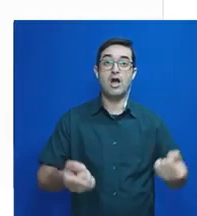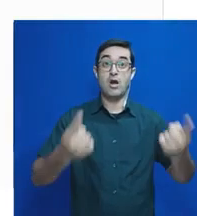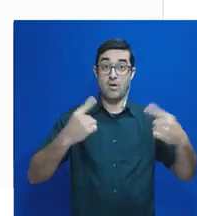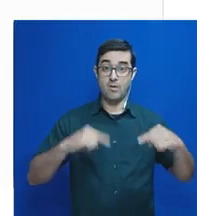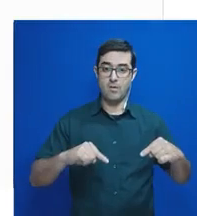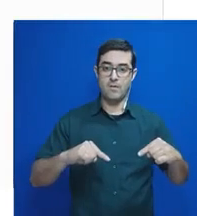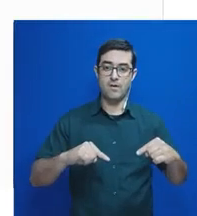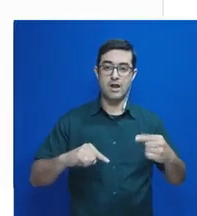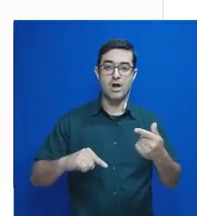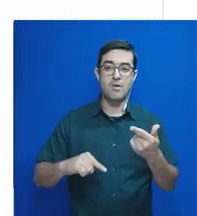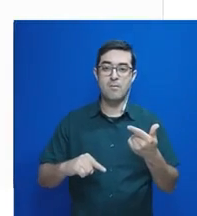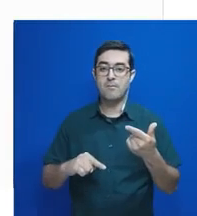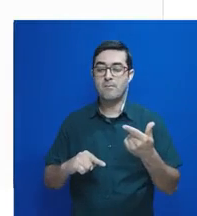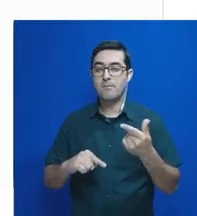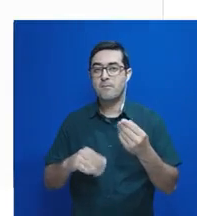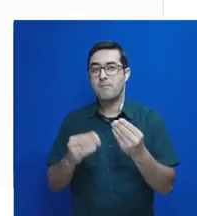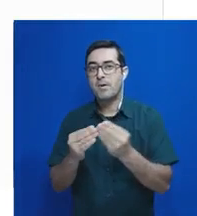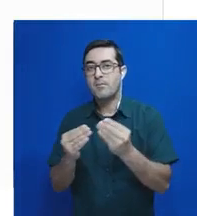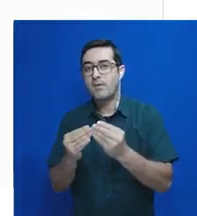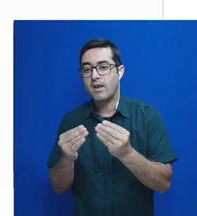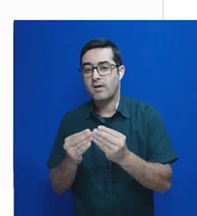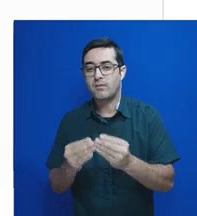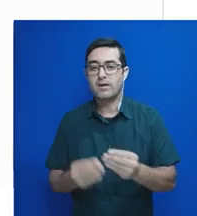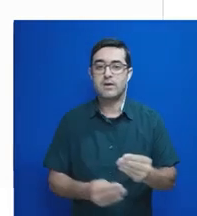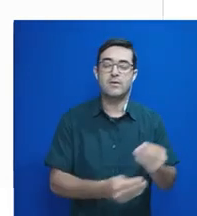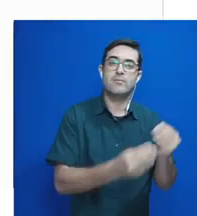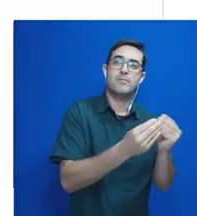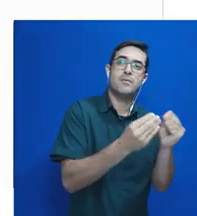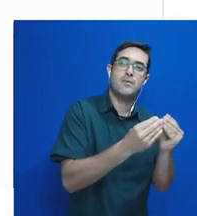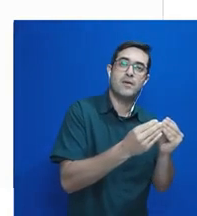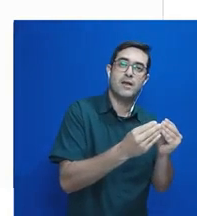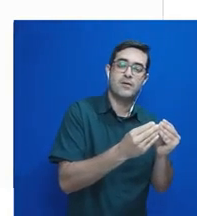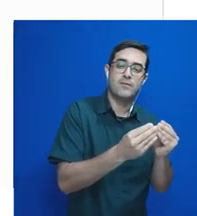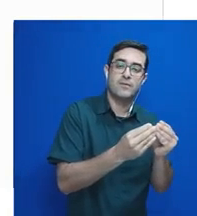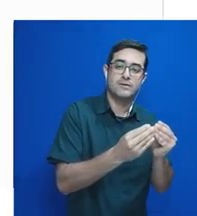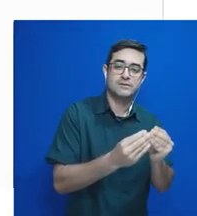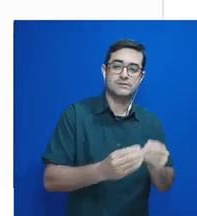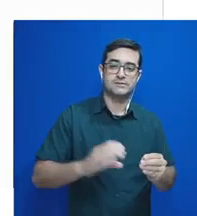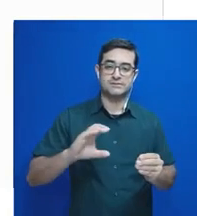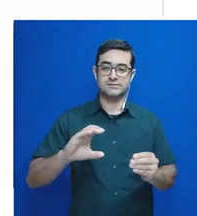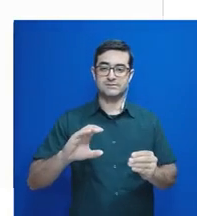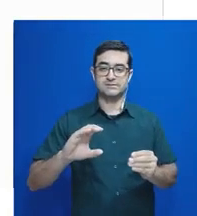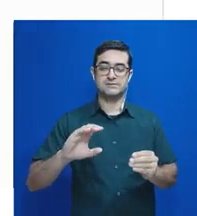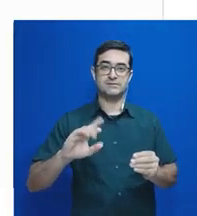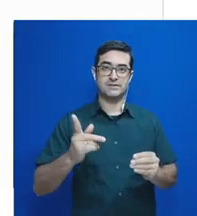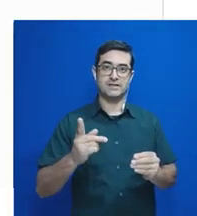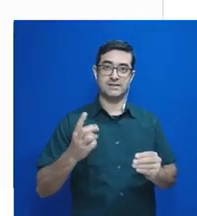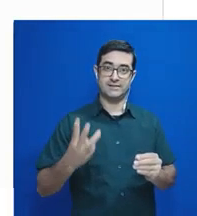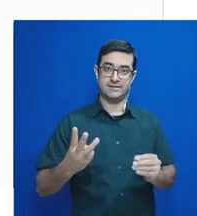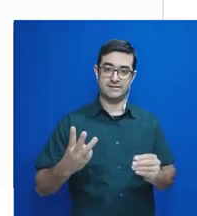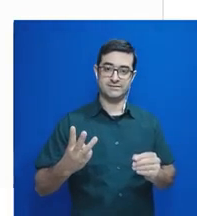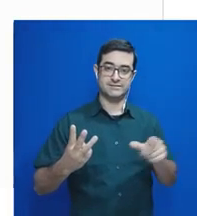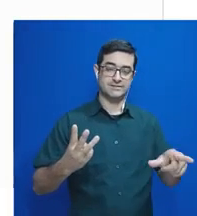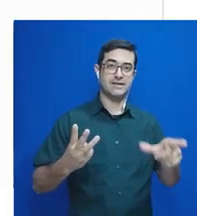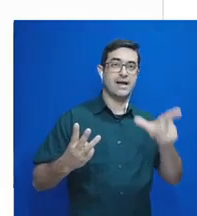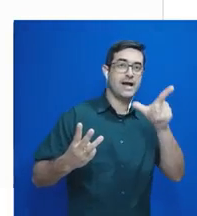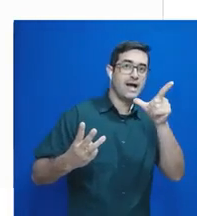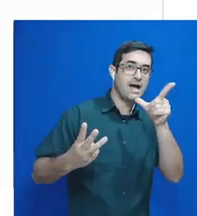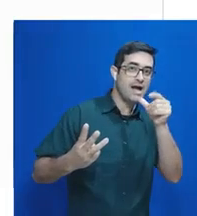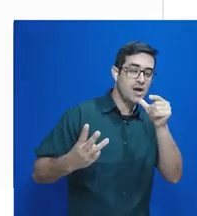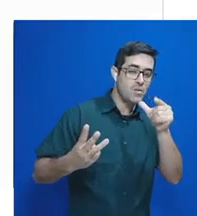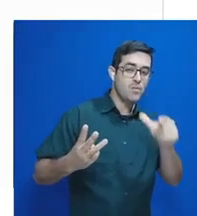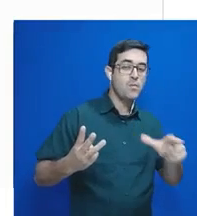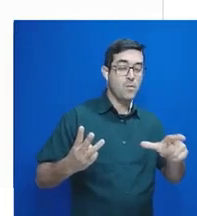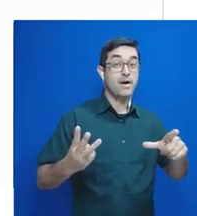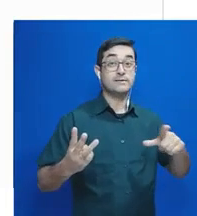polar? No caso, clorometano e água. O clorometano tem interações do tipo dipolo-dipolo e a água também.